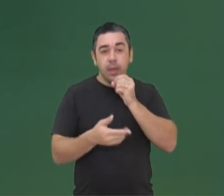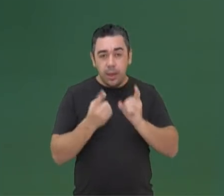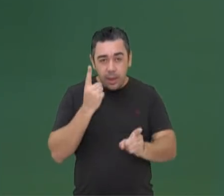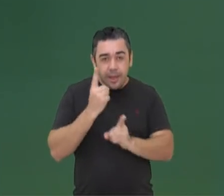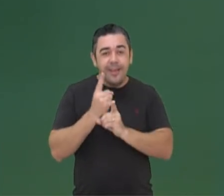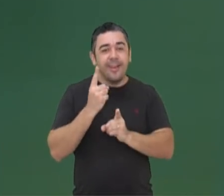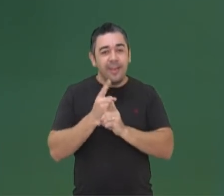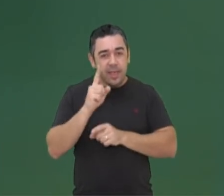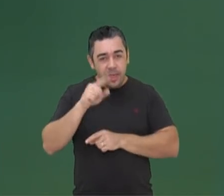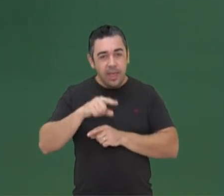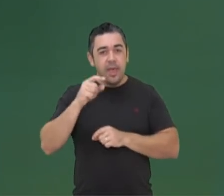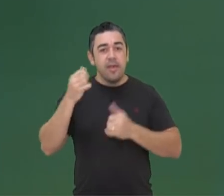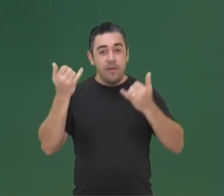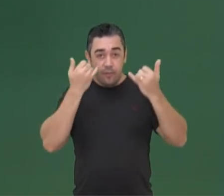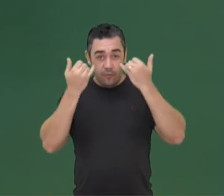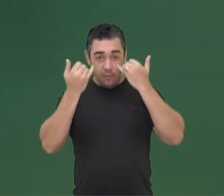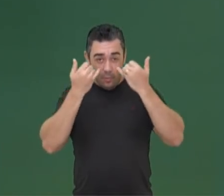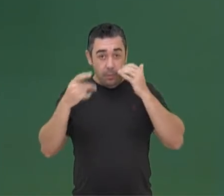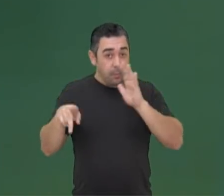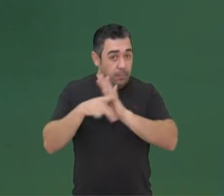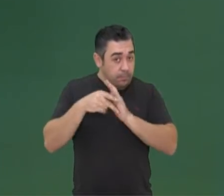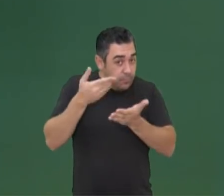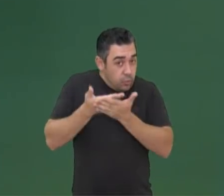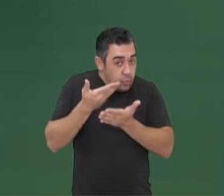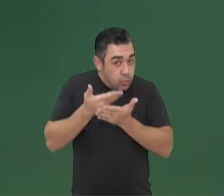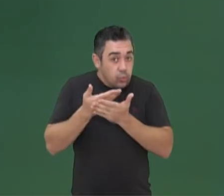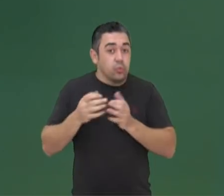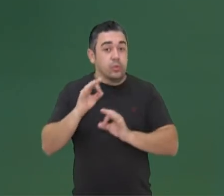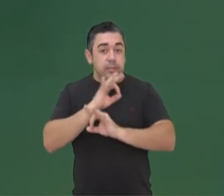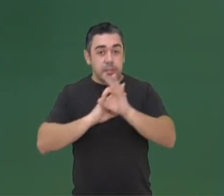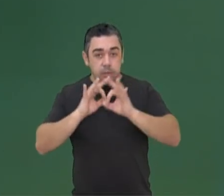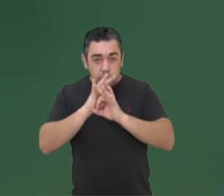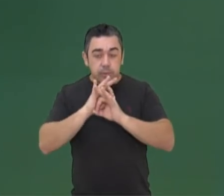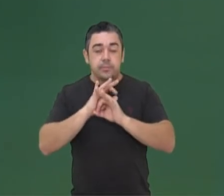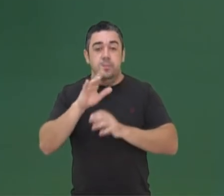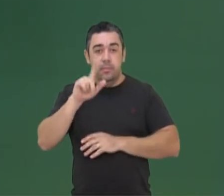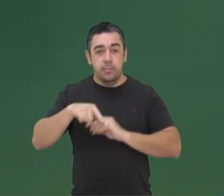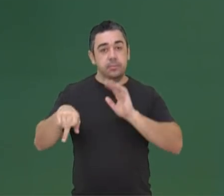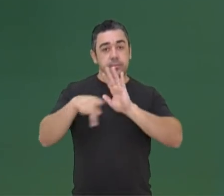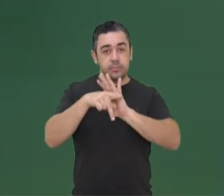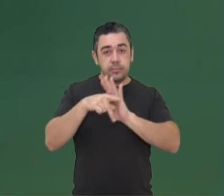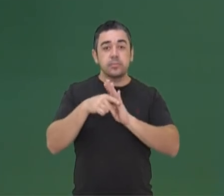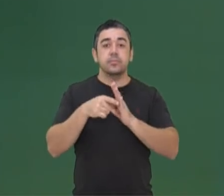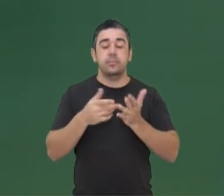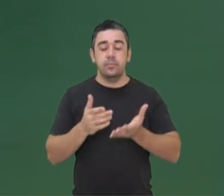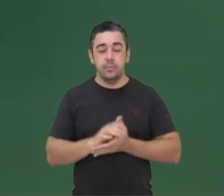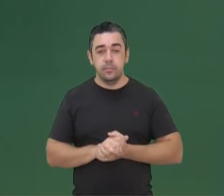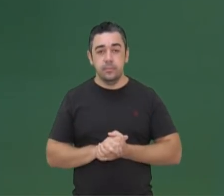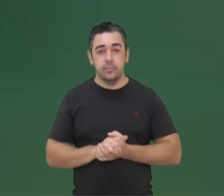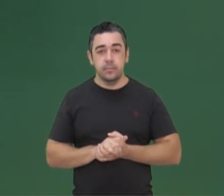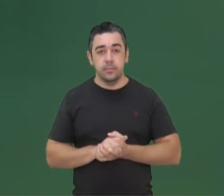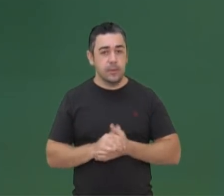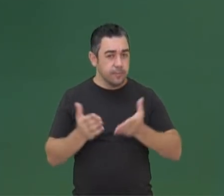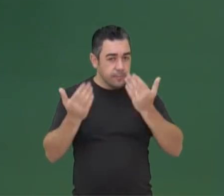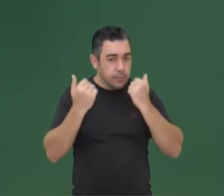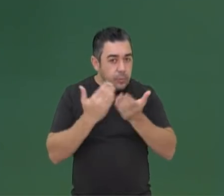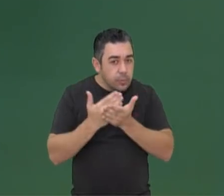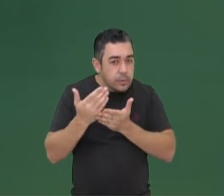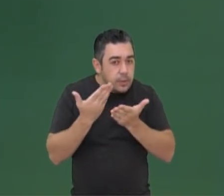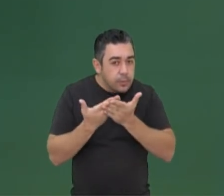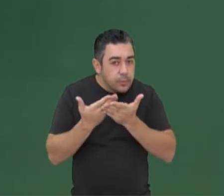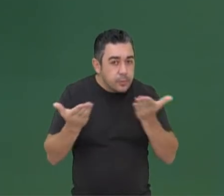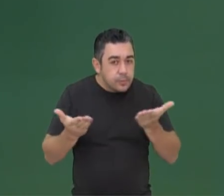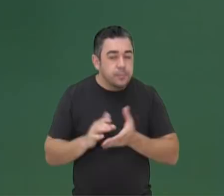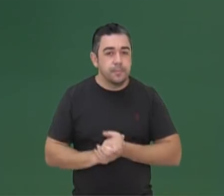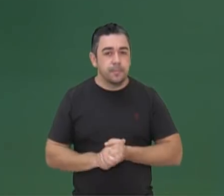informações relacionadas à citologia, que é aquela área, que é aquela ciência que estuda as células. Então vamos começar a nossa aula de